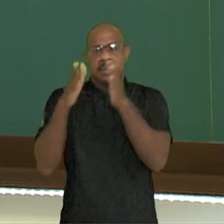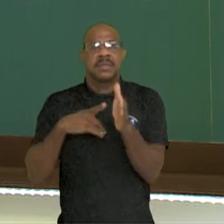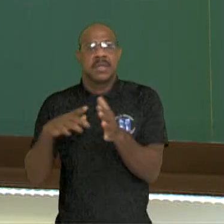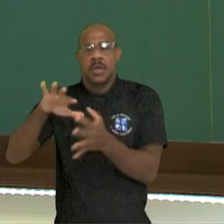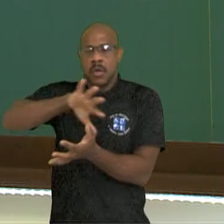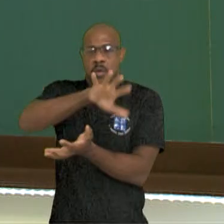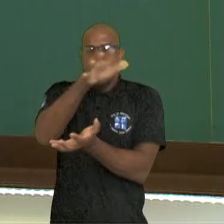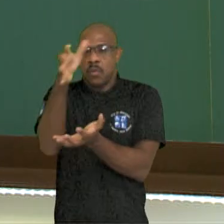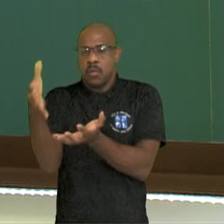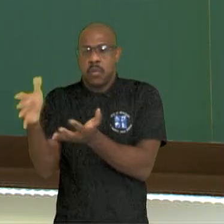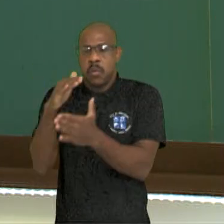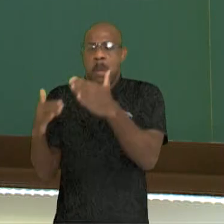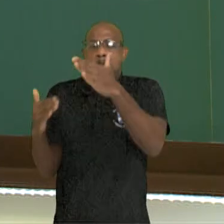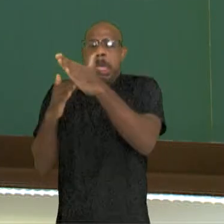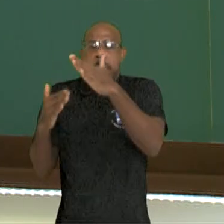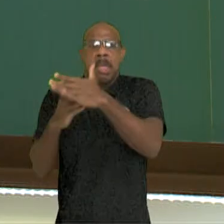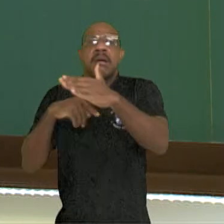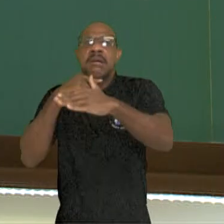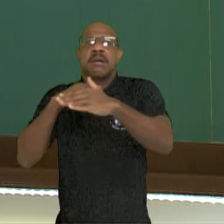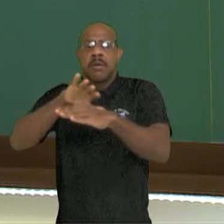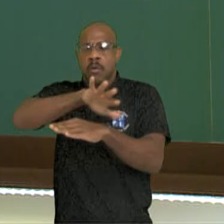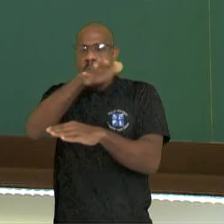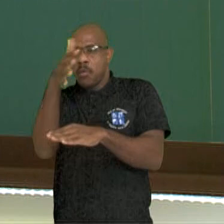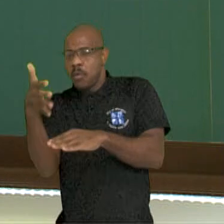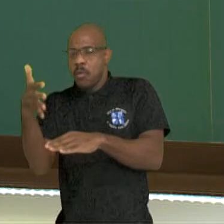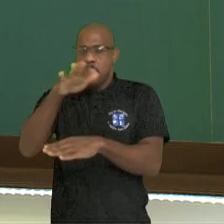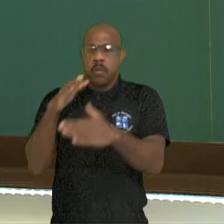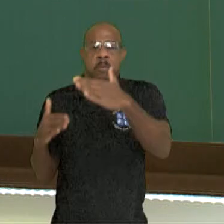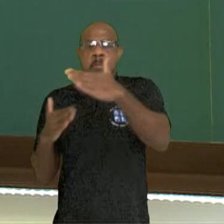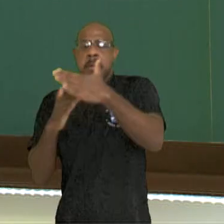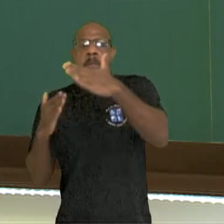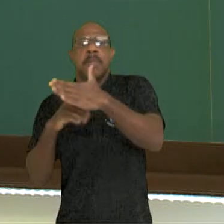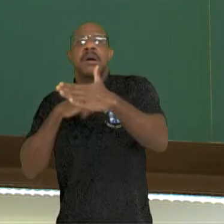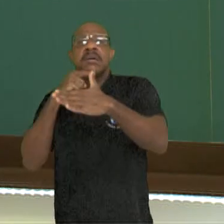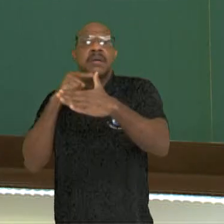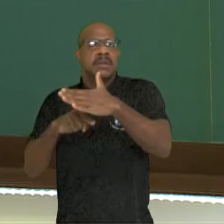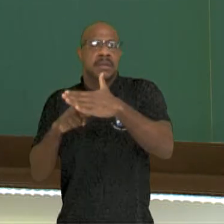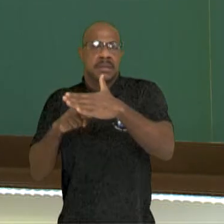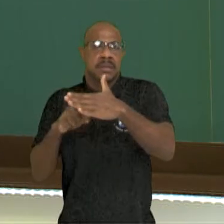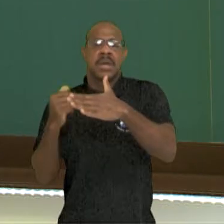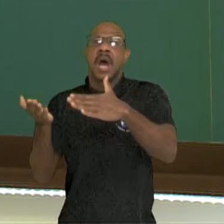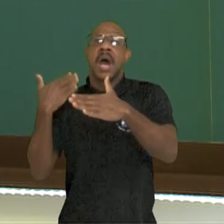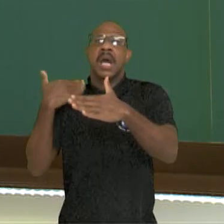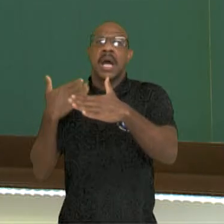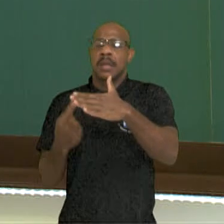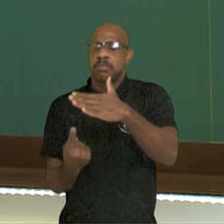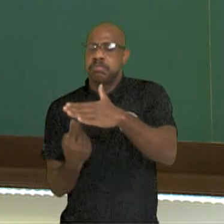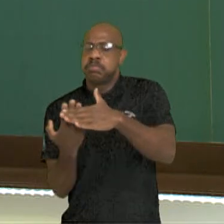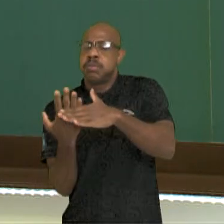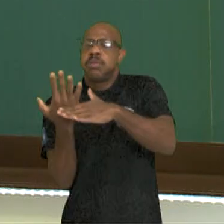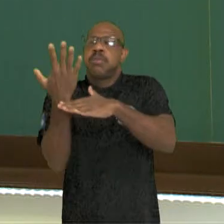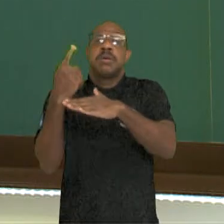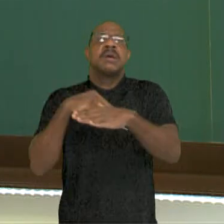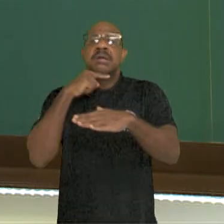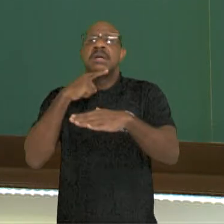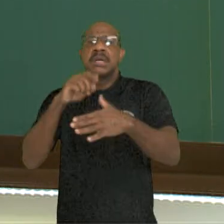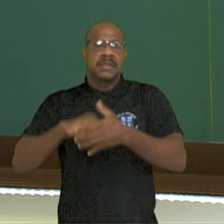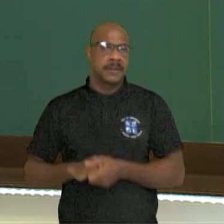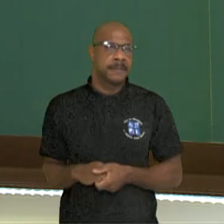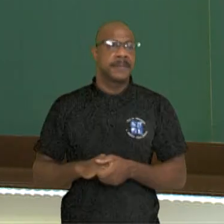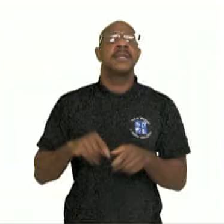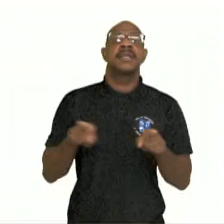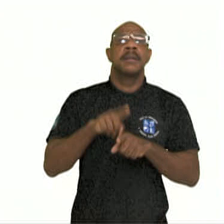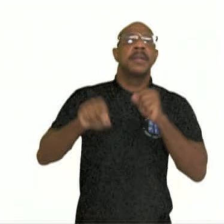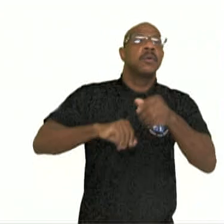de ar quente que impede essa dissipação natural do calor para as camadas mais elevadas. Da